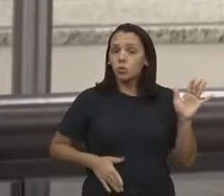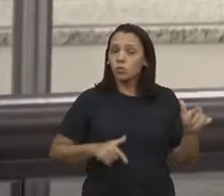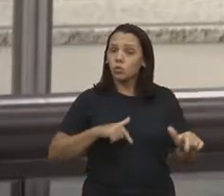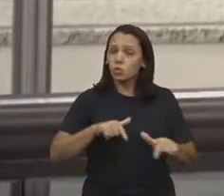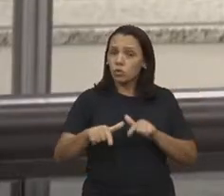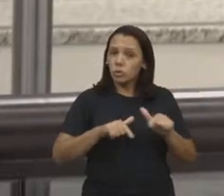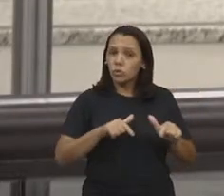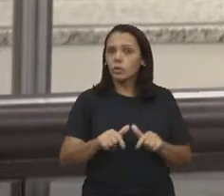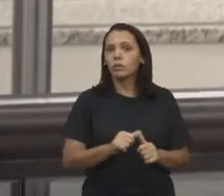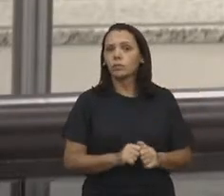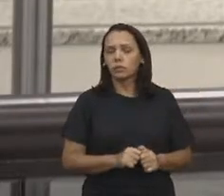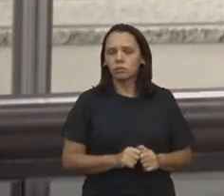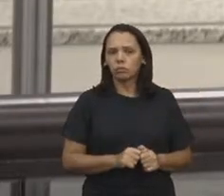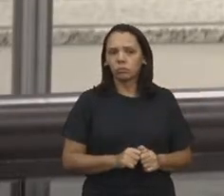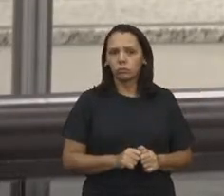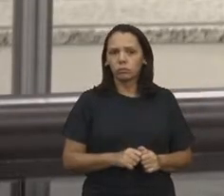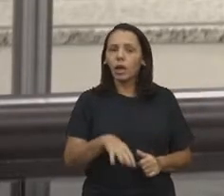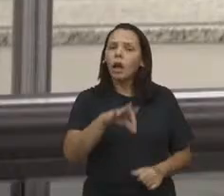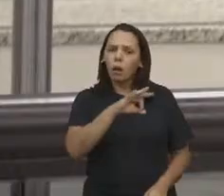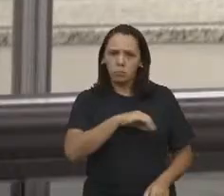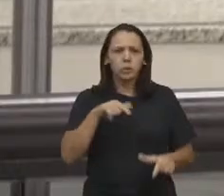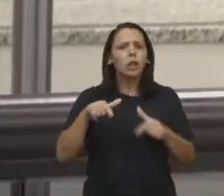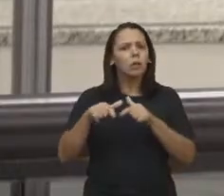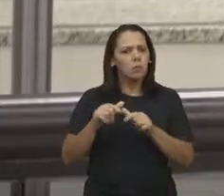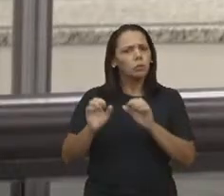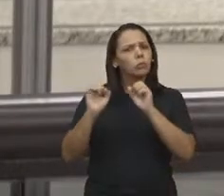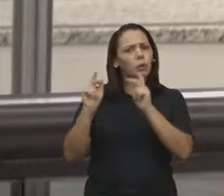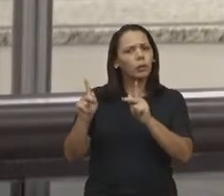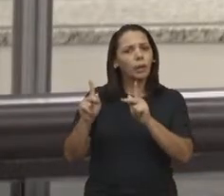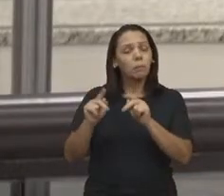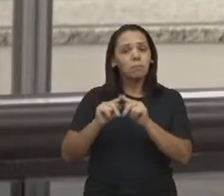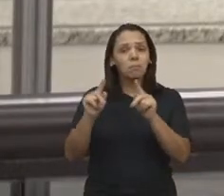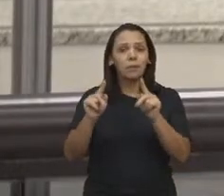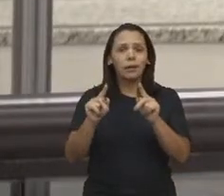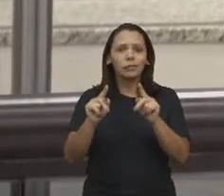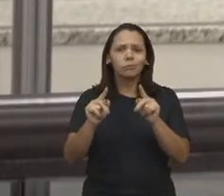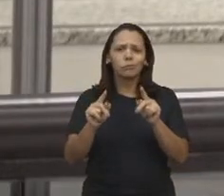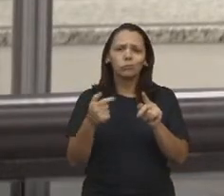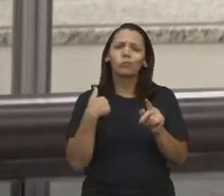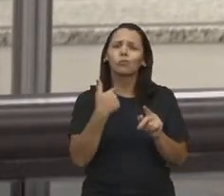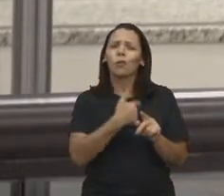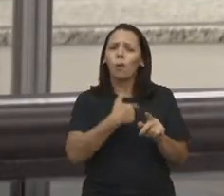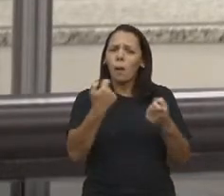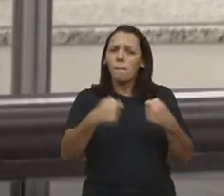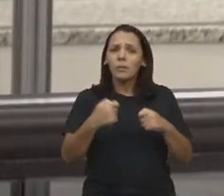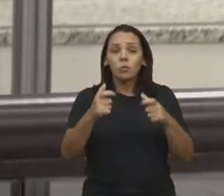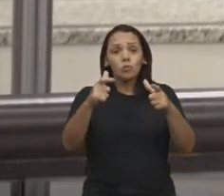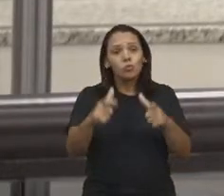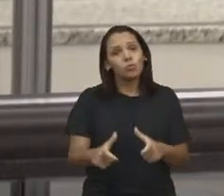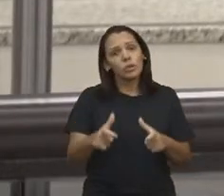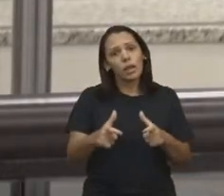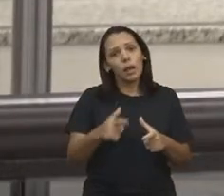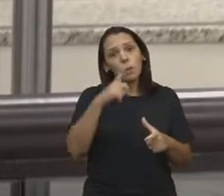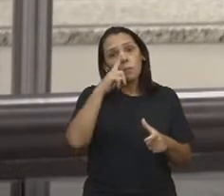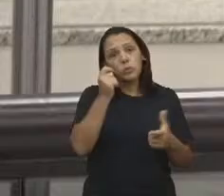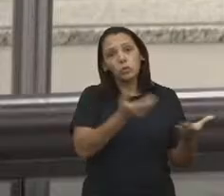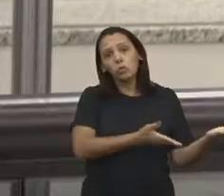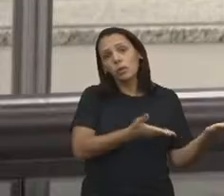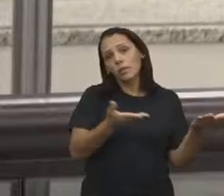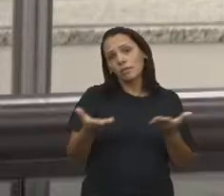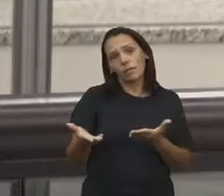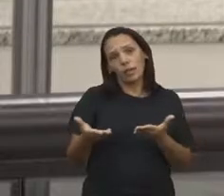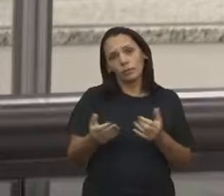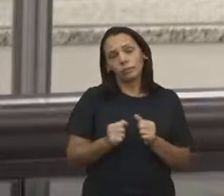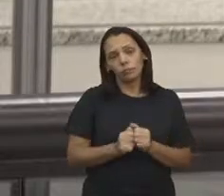sim, a parte deles. Mas nós precisamos de um lugar para descartar. Cobra por tonelada, entendeu? Cobra